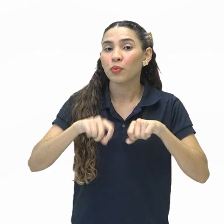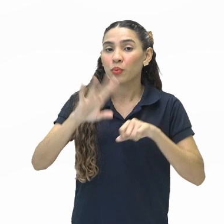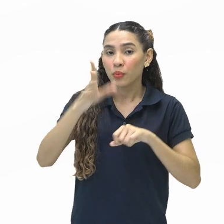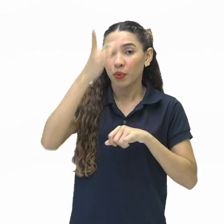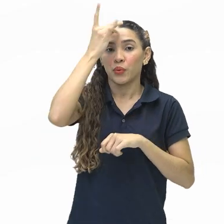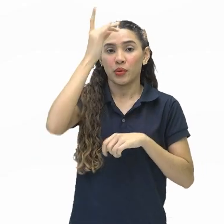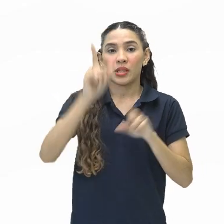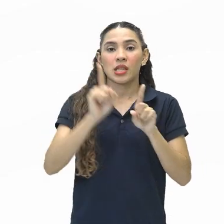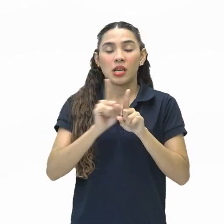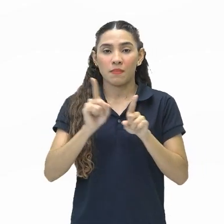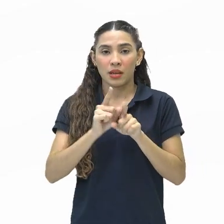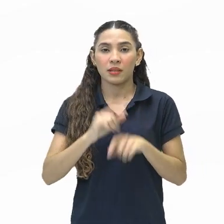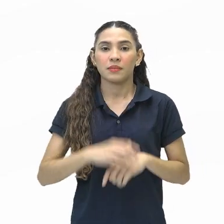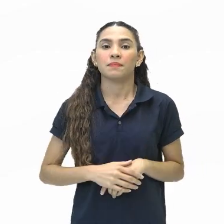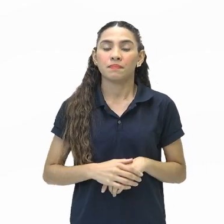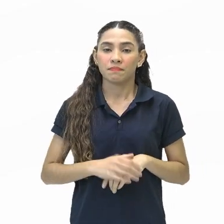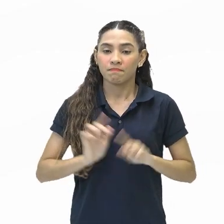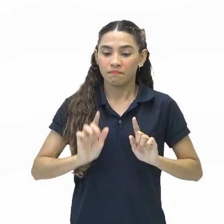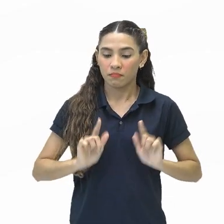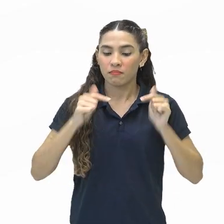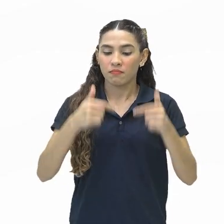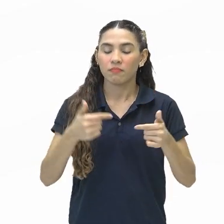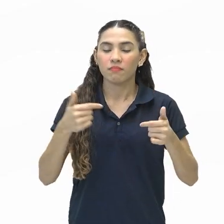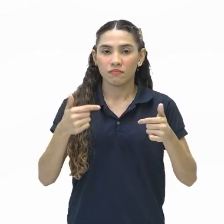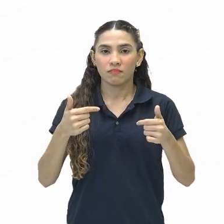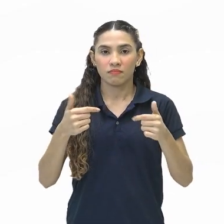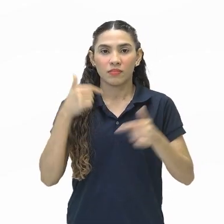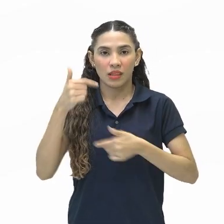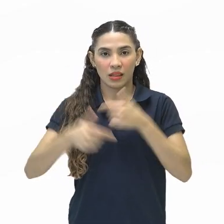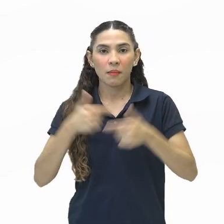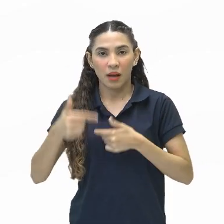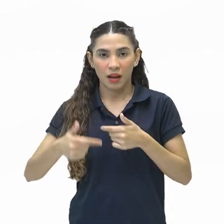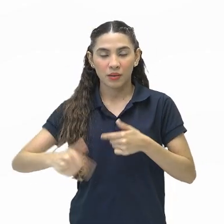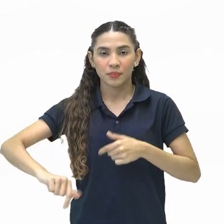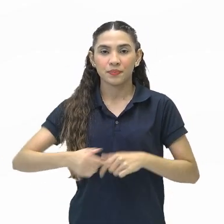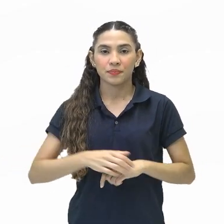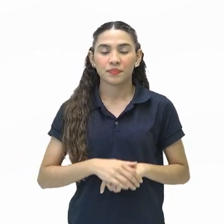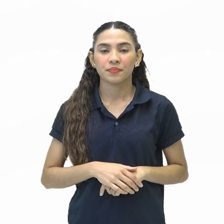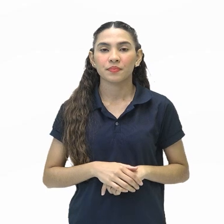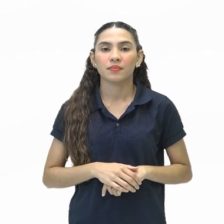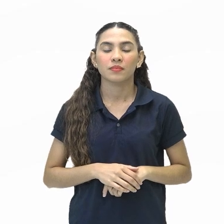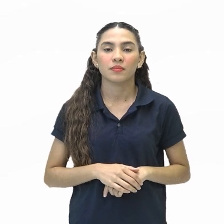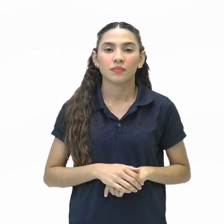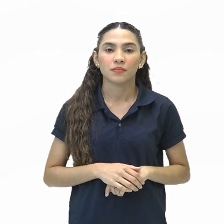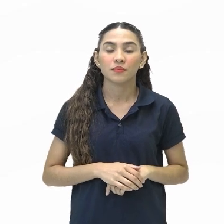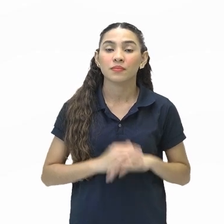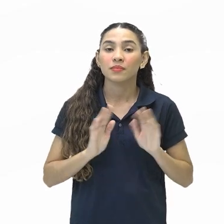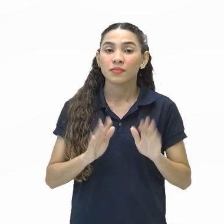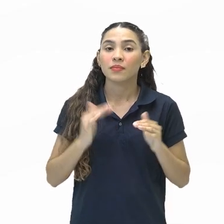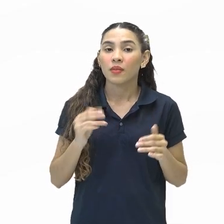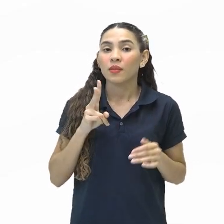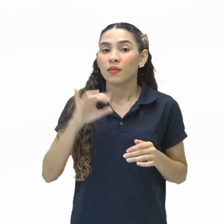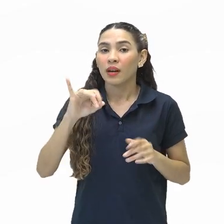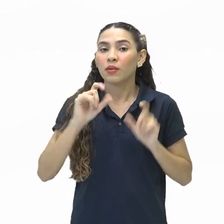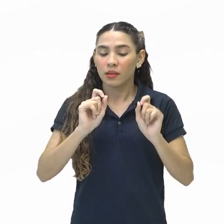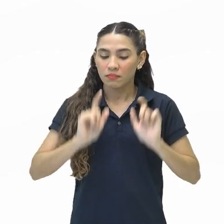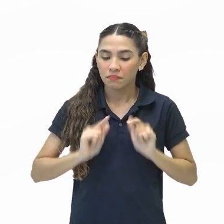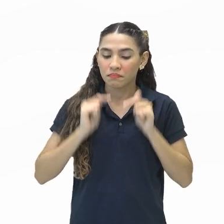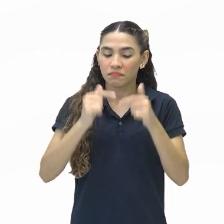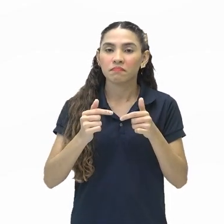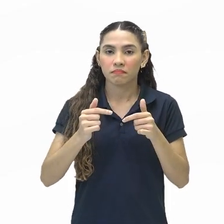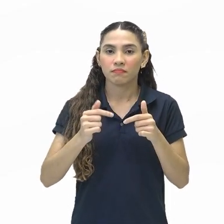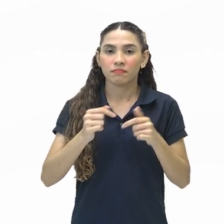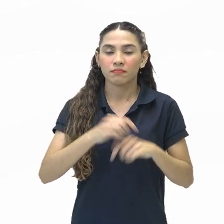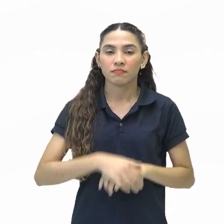potencializar a sua ação enquanto trabalho, enquanto trabalhador. Ele vai potencializar